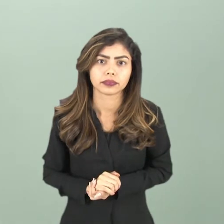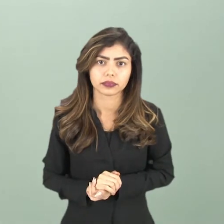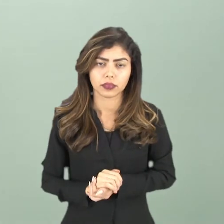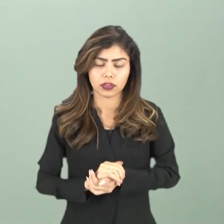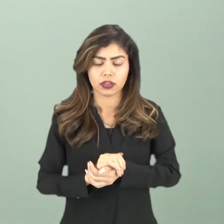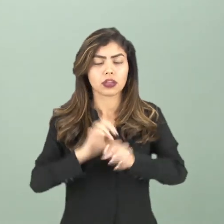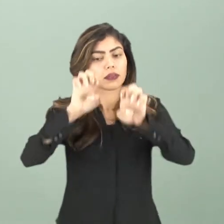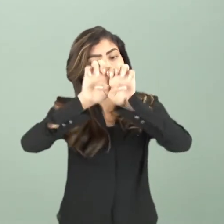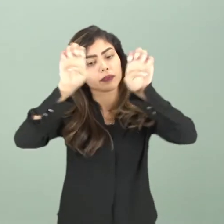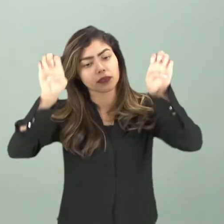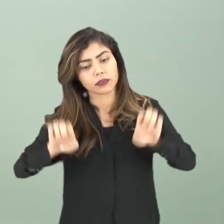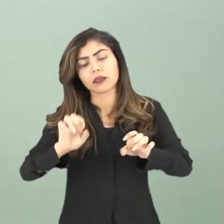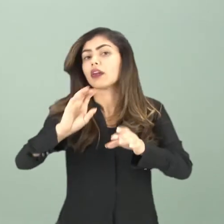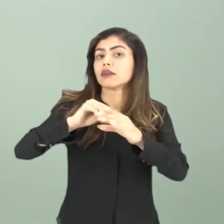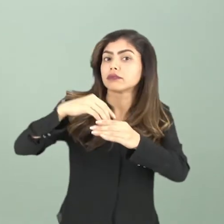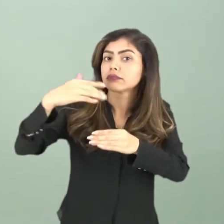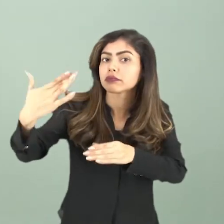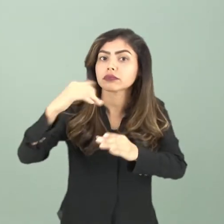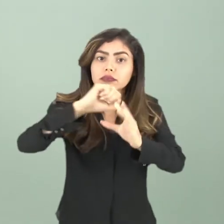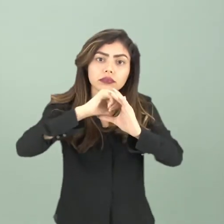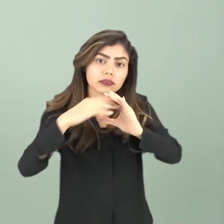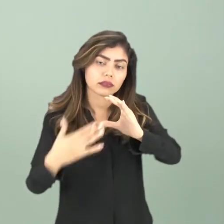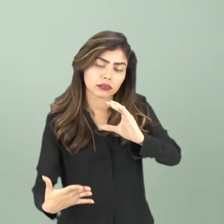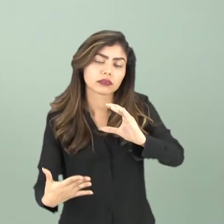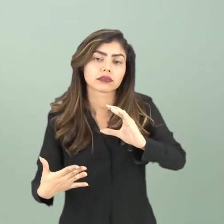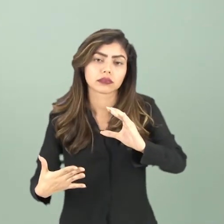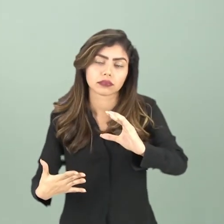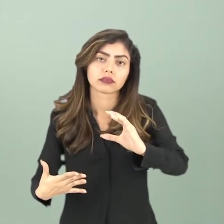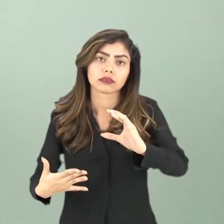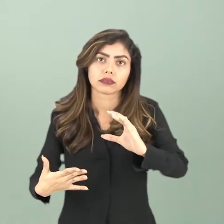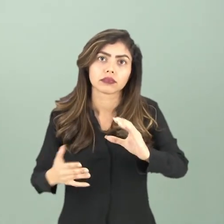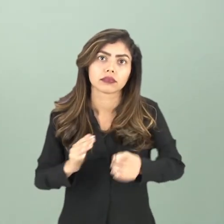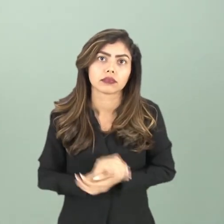na estrutura, além dessa característica, tá?